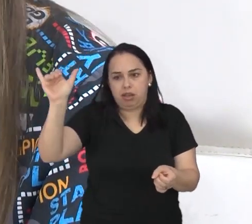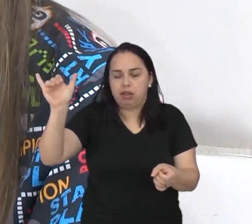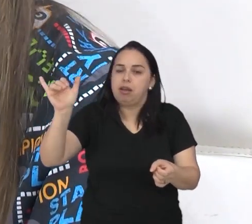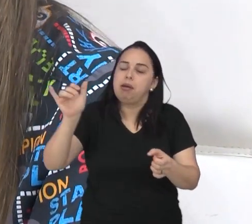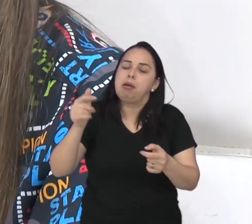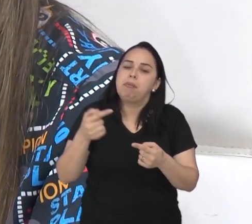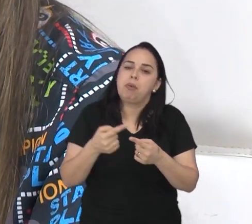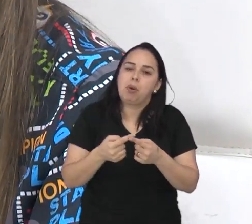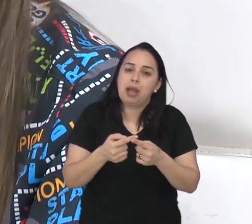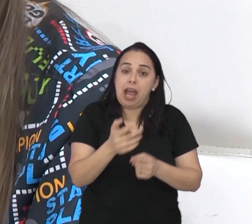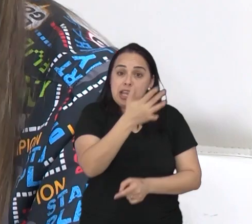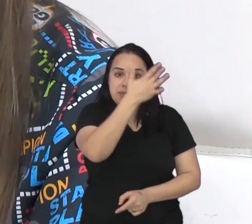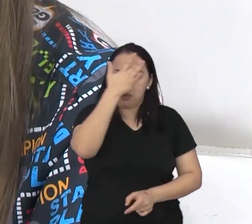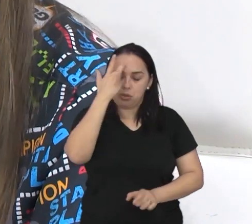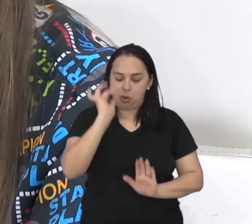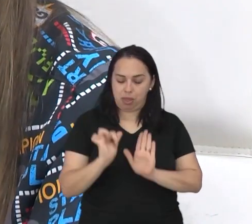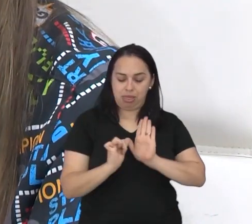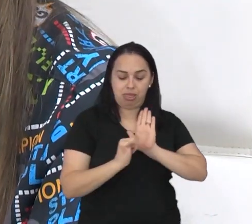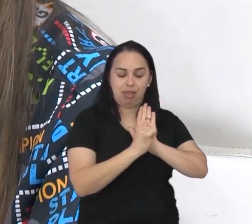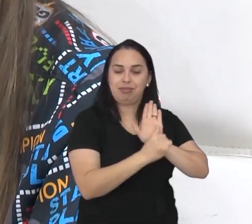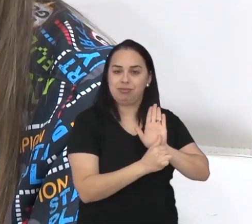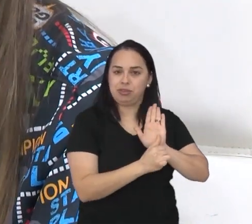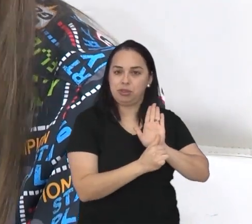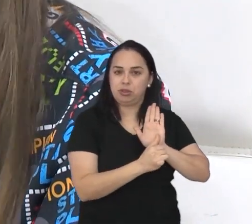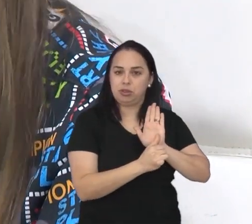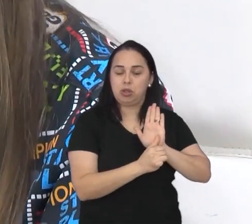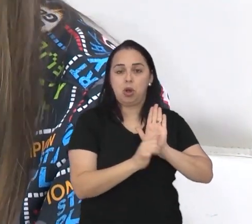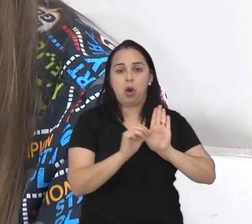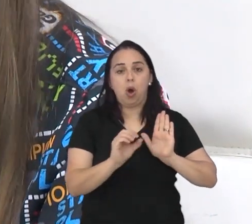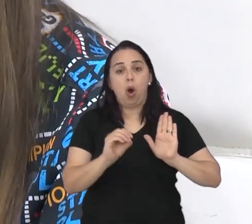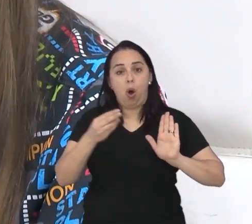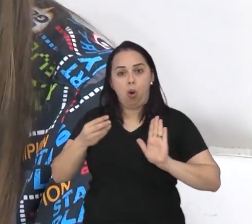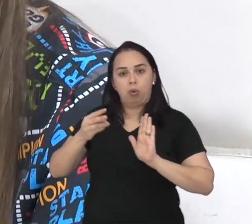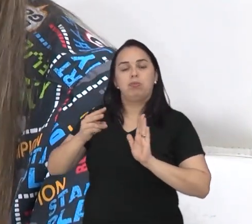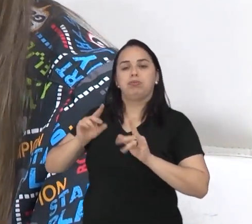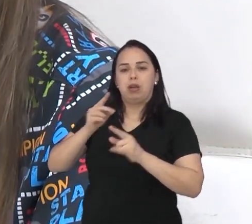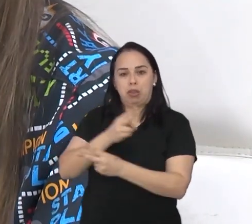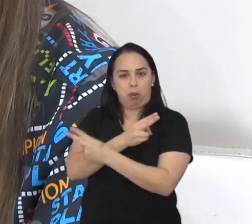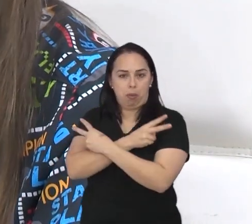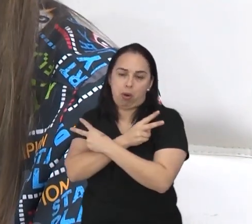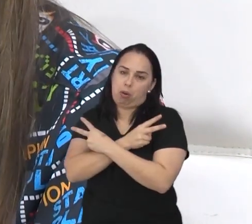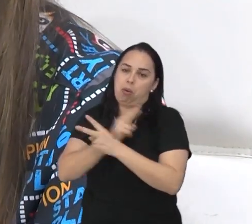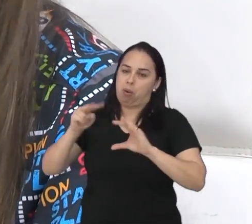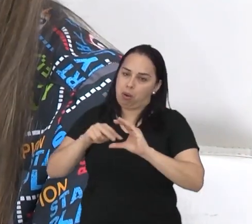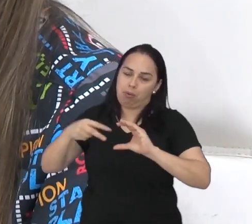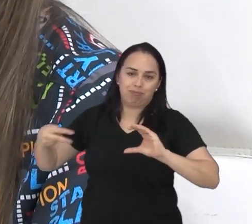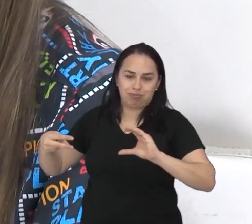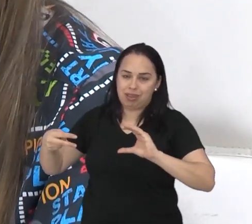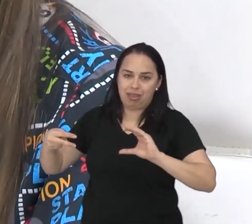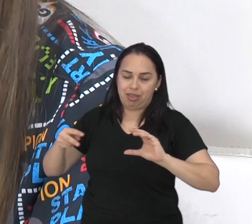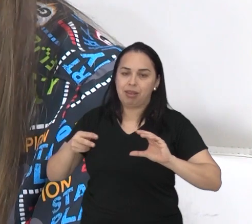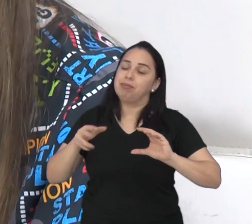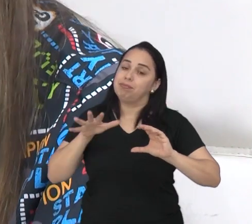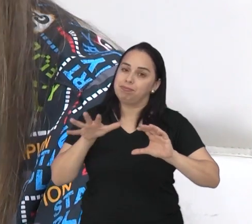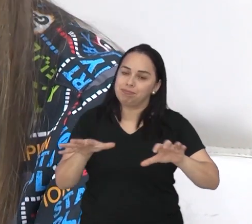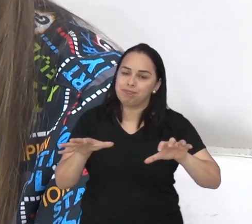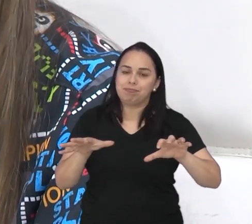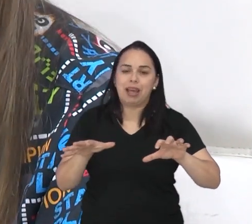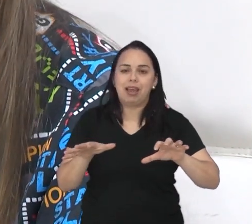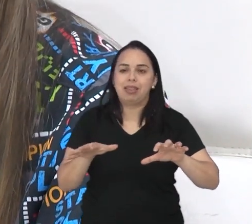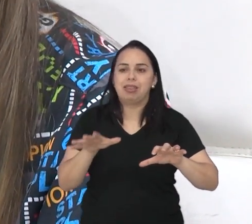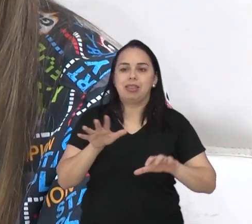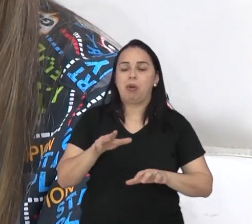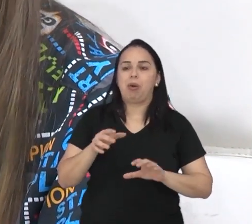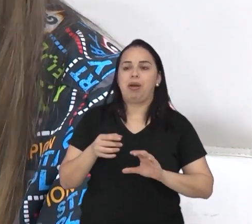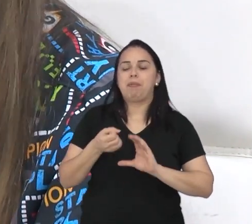isso, porque as pessoas com síndrome de Down ou trissomia do cromossomo 21, elas não têm nada